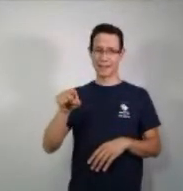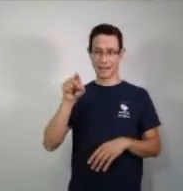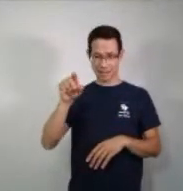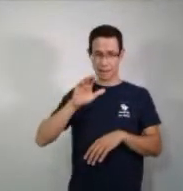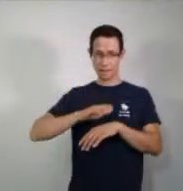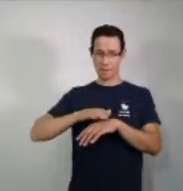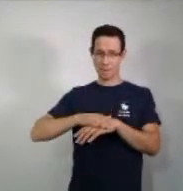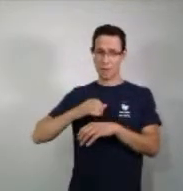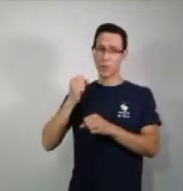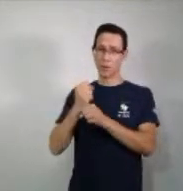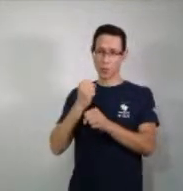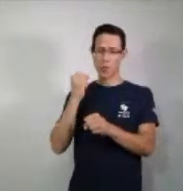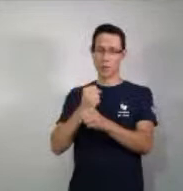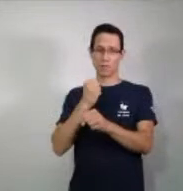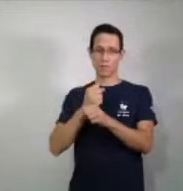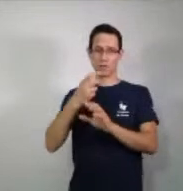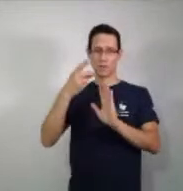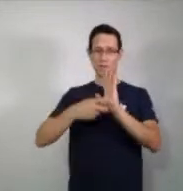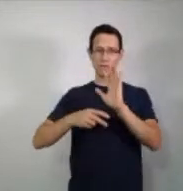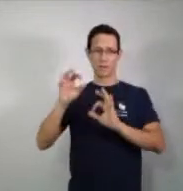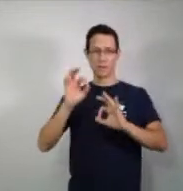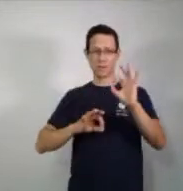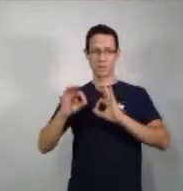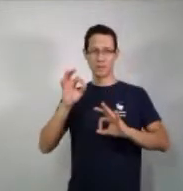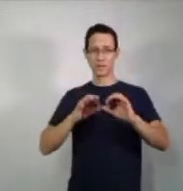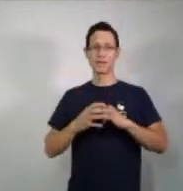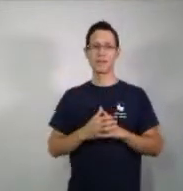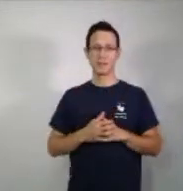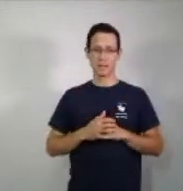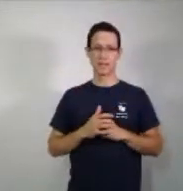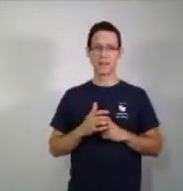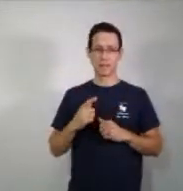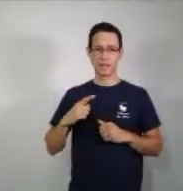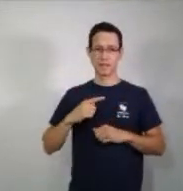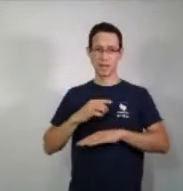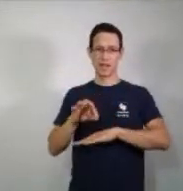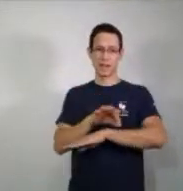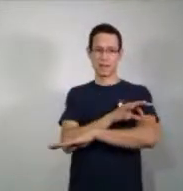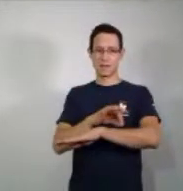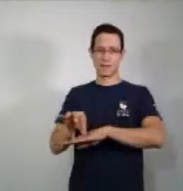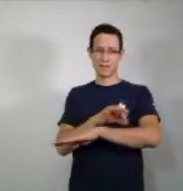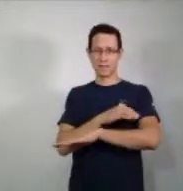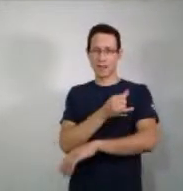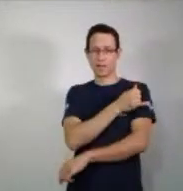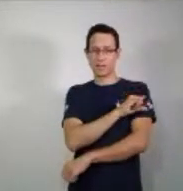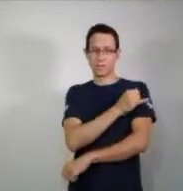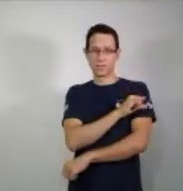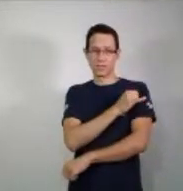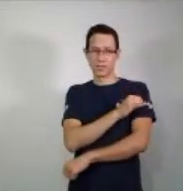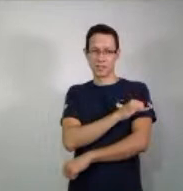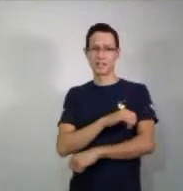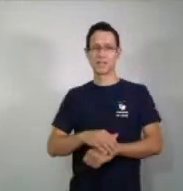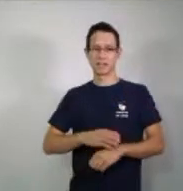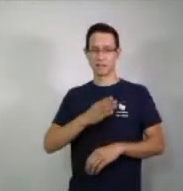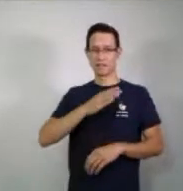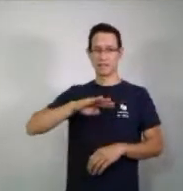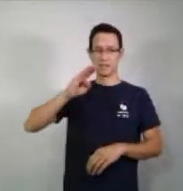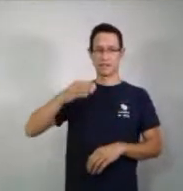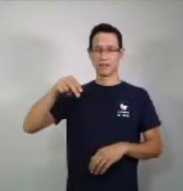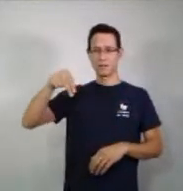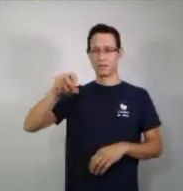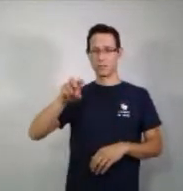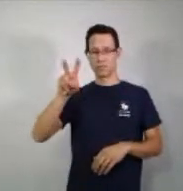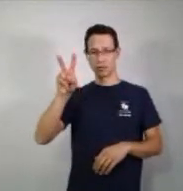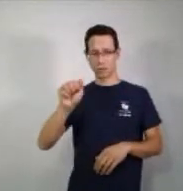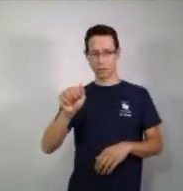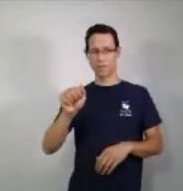construiu com o projeto da Nona, que é arquiteta, na região serrana do Rio de Janeiro, né, que é em Nova Friburgo, que é onde